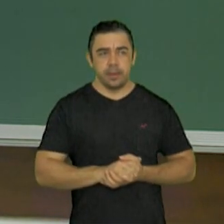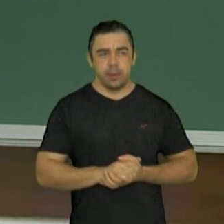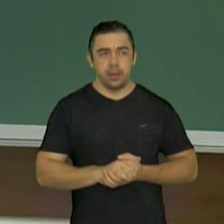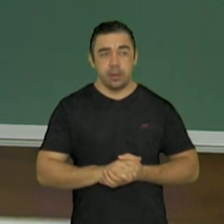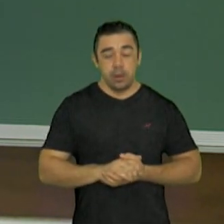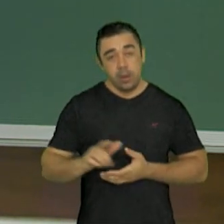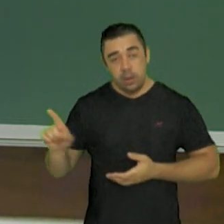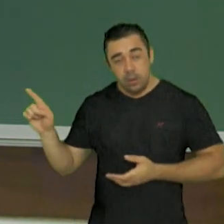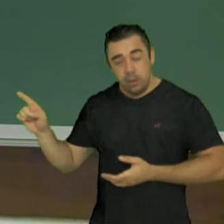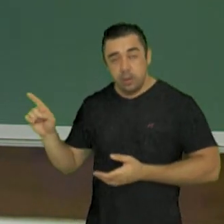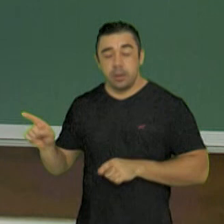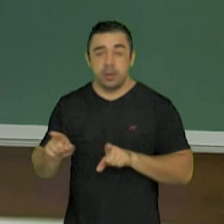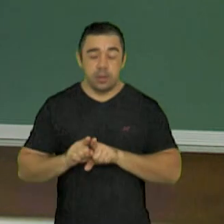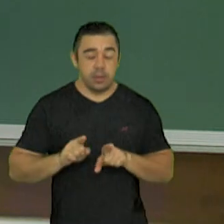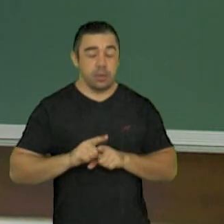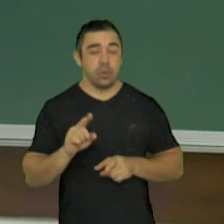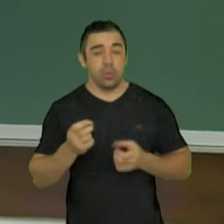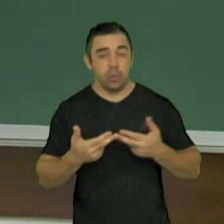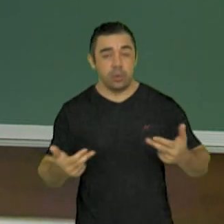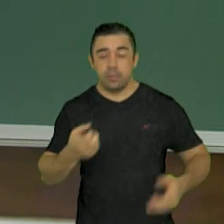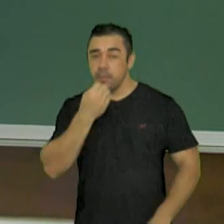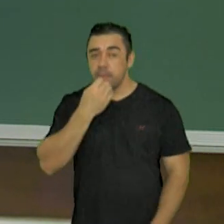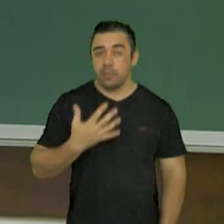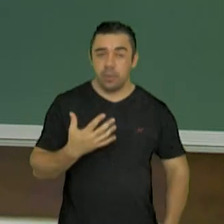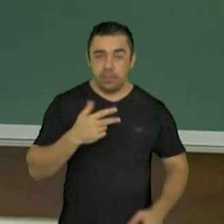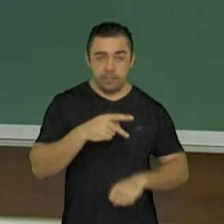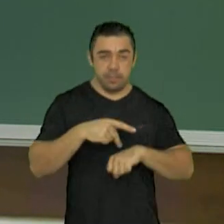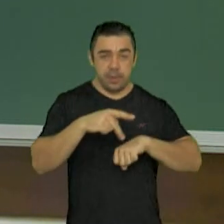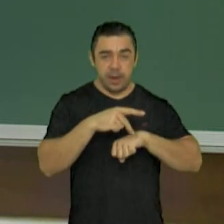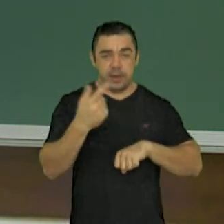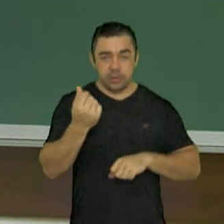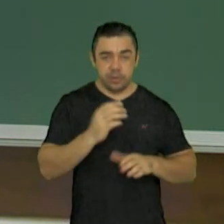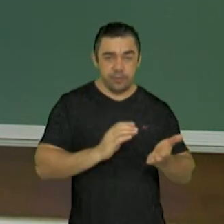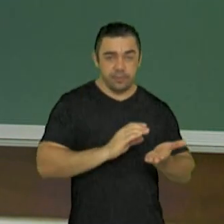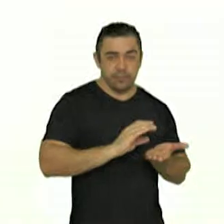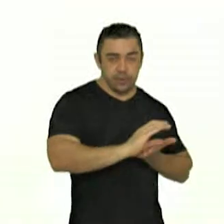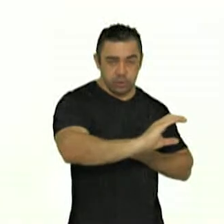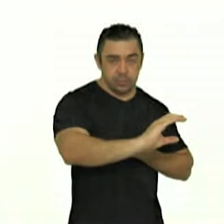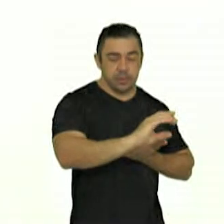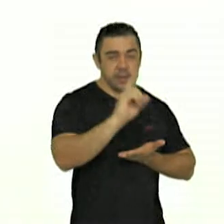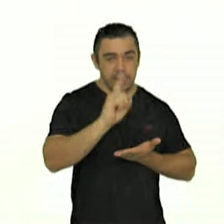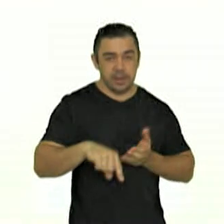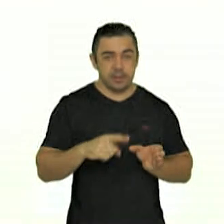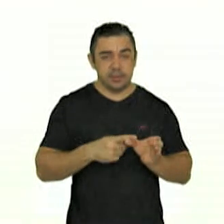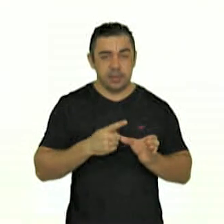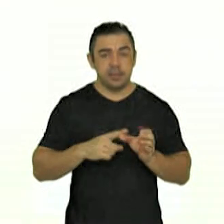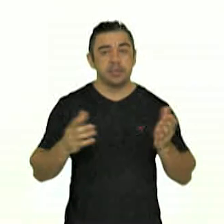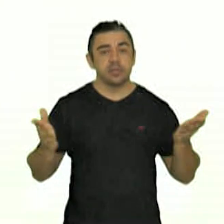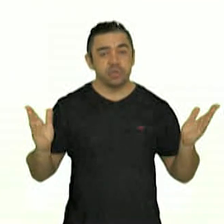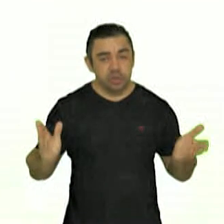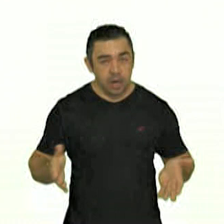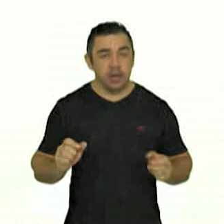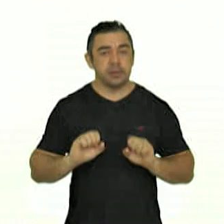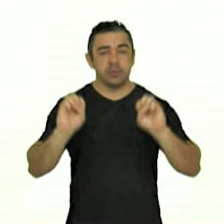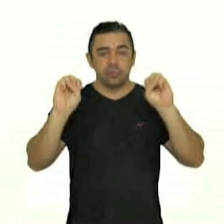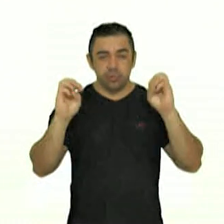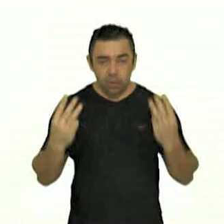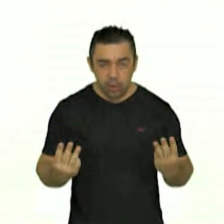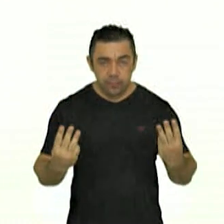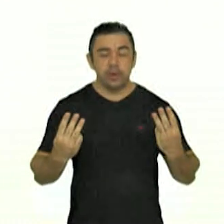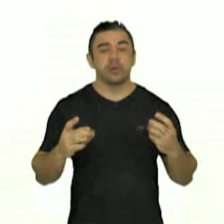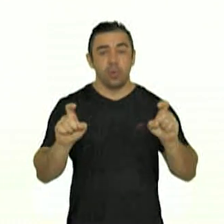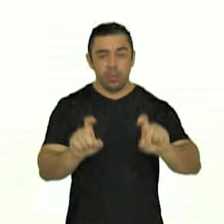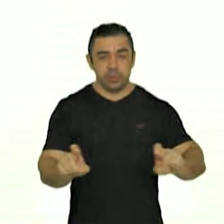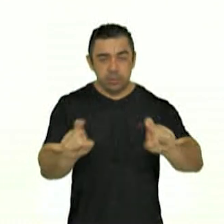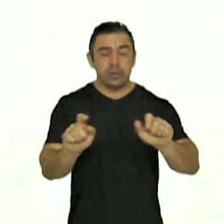Aqui uma vantagem para os países que querem investir nessas cidades inteligentes, que existem softwares, programas de computador, né,